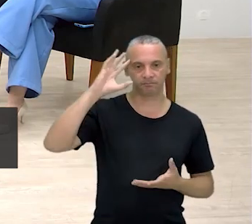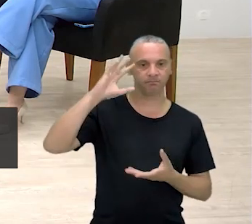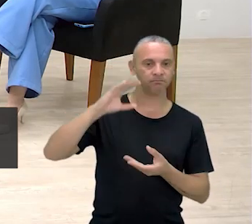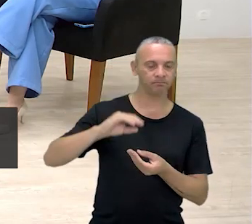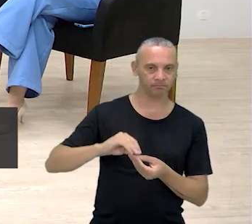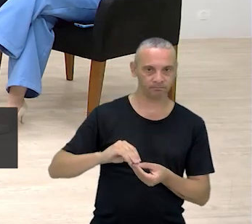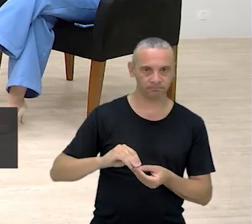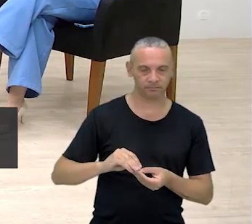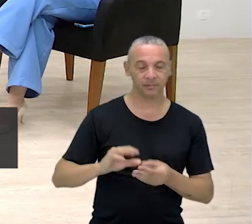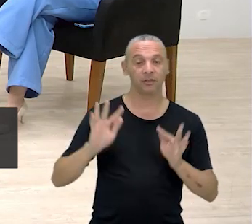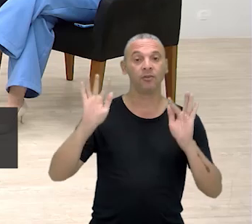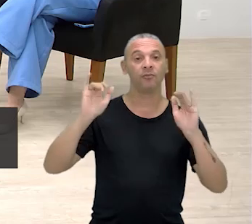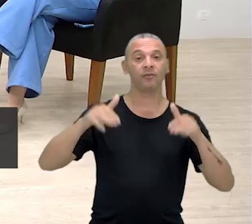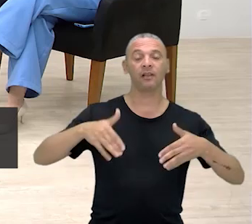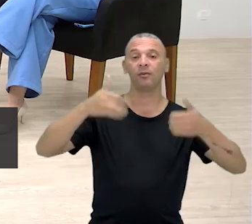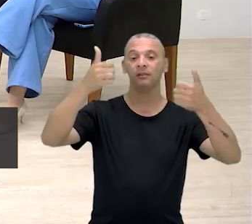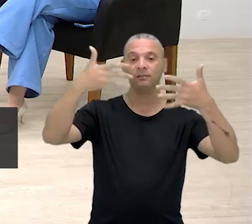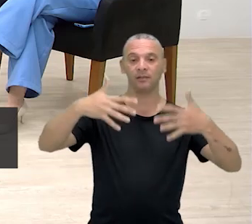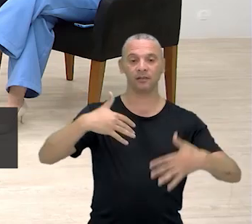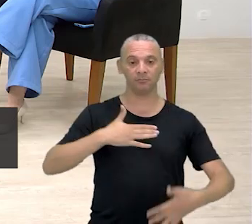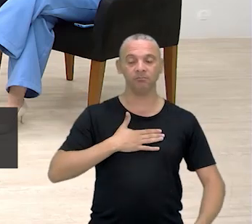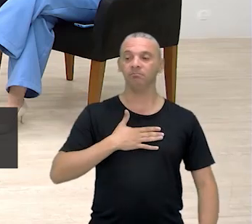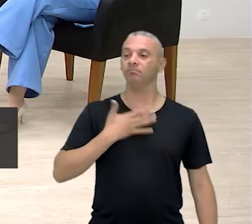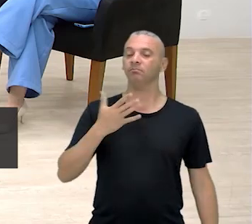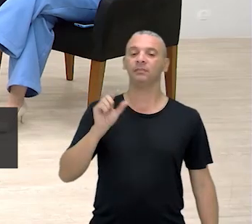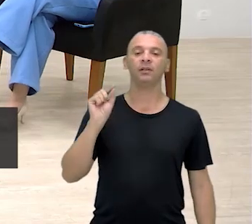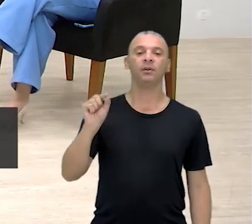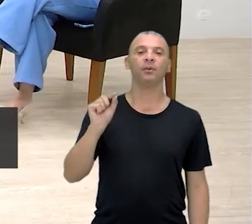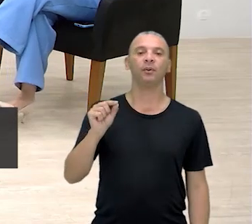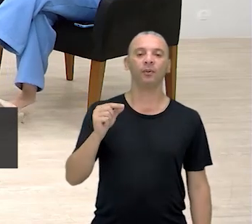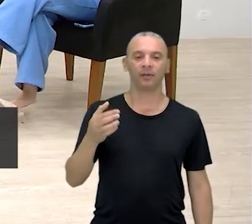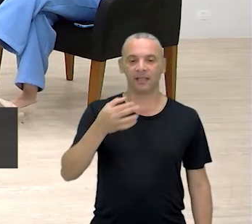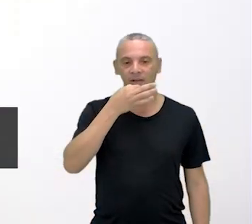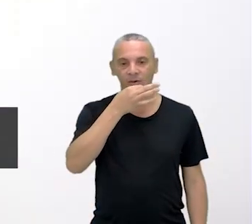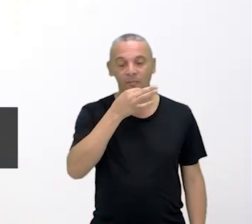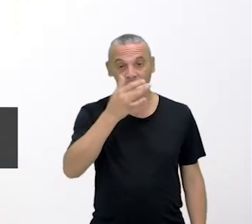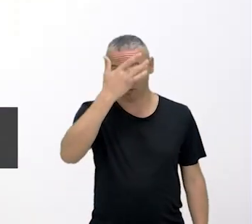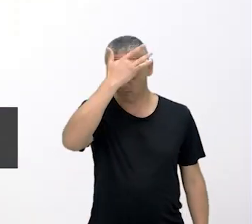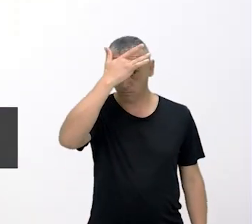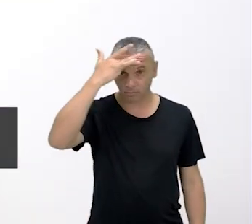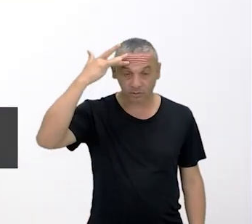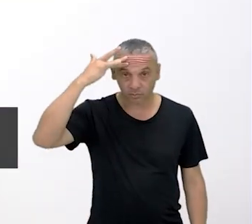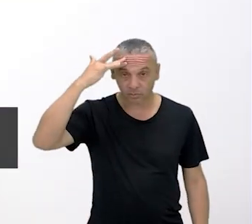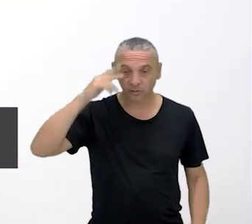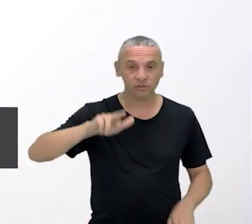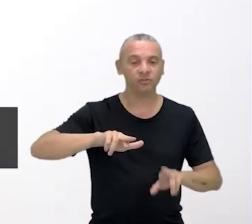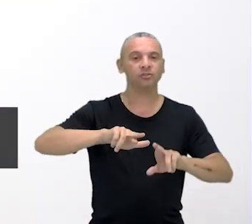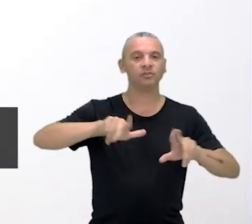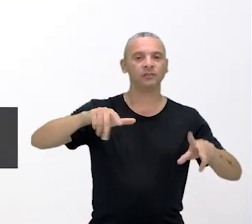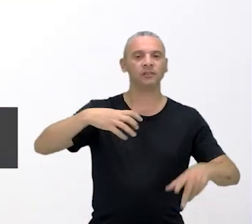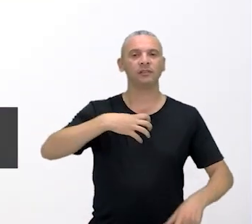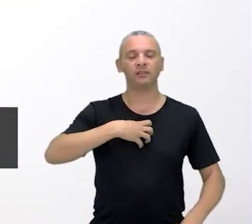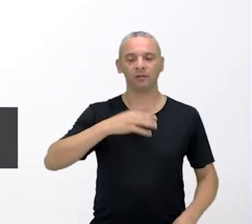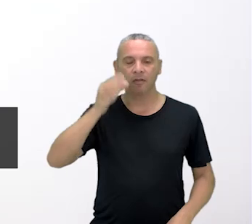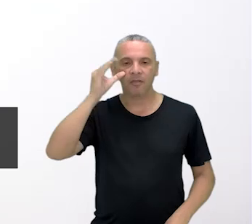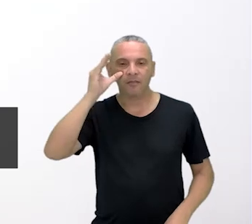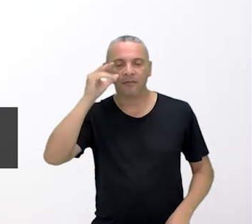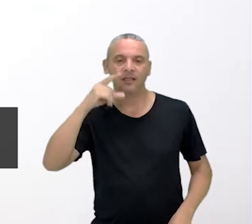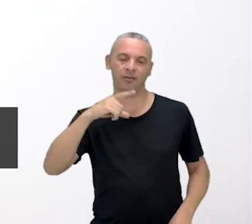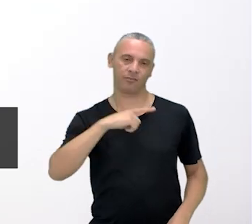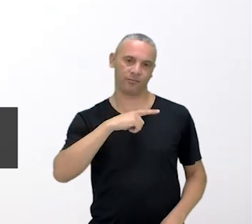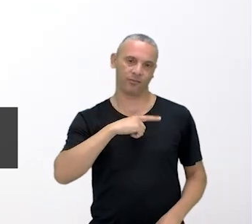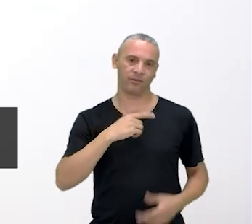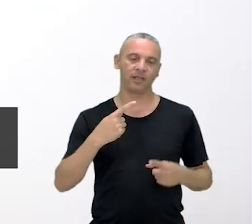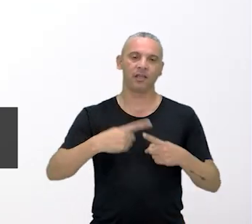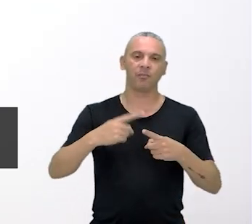um comentário final meu, assim, eu estou meio surpreendido, assim, com as opiniões, assim, né? Eu estava realmente muito interessado, porque é